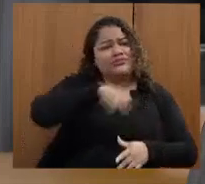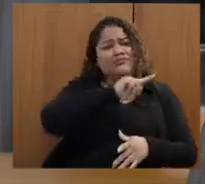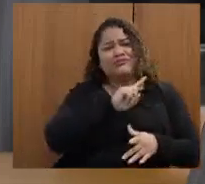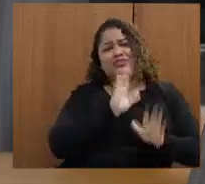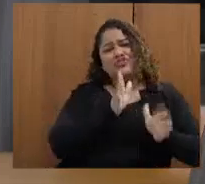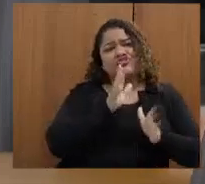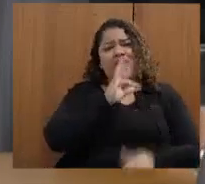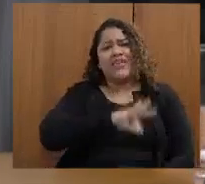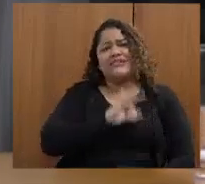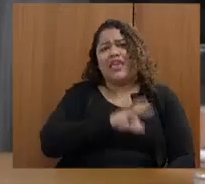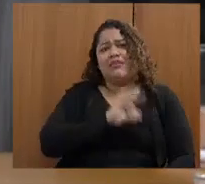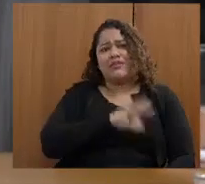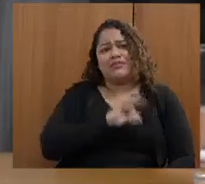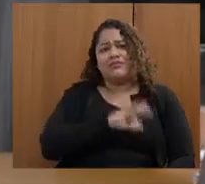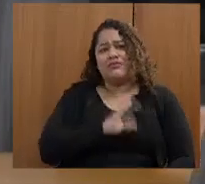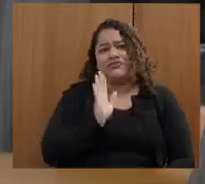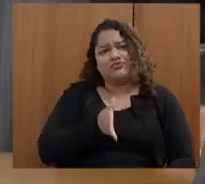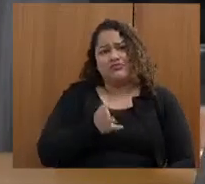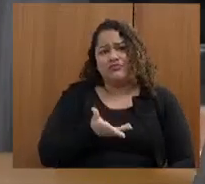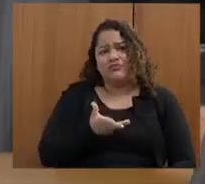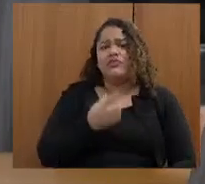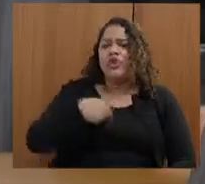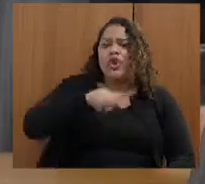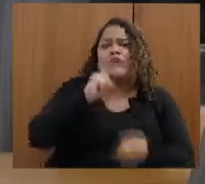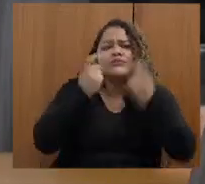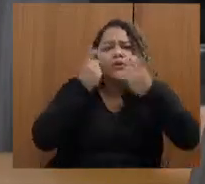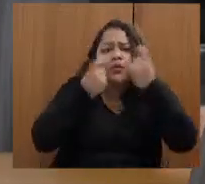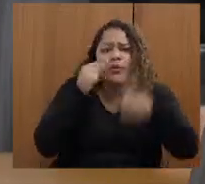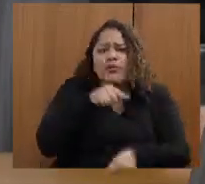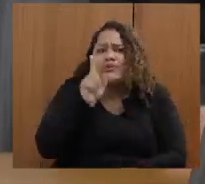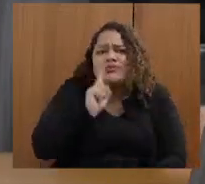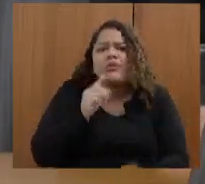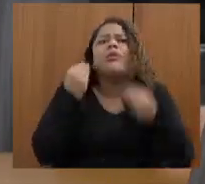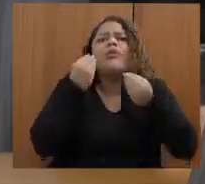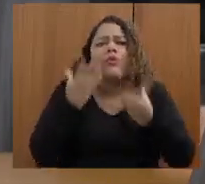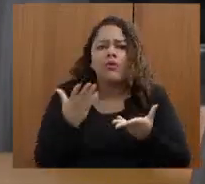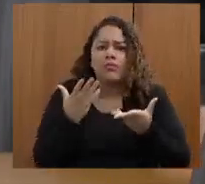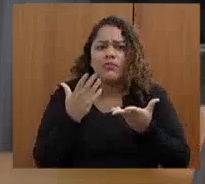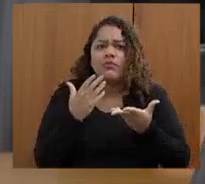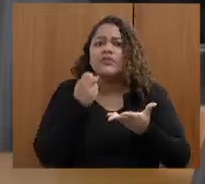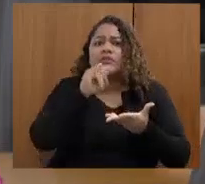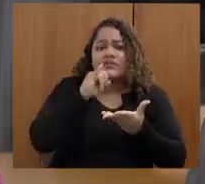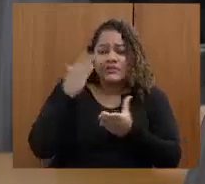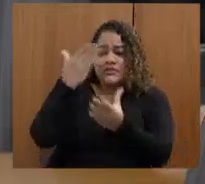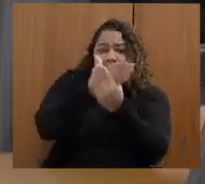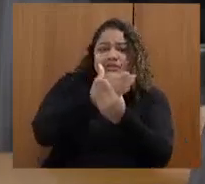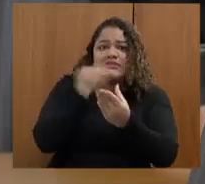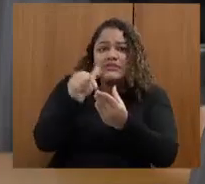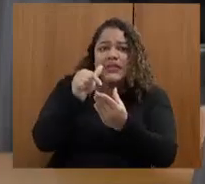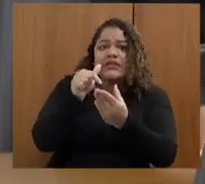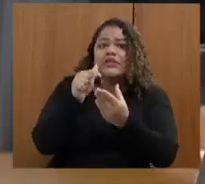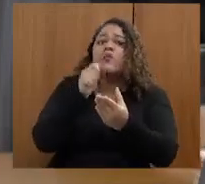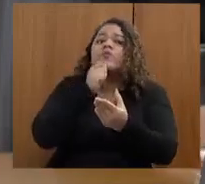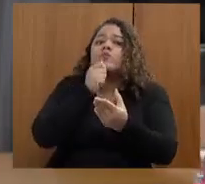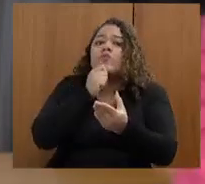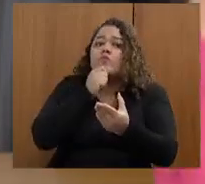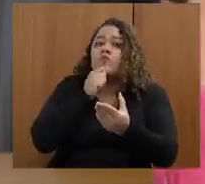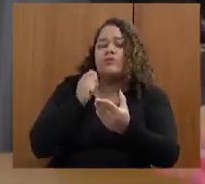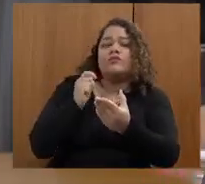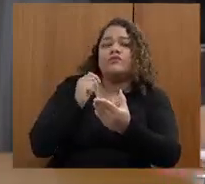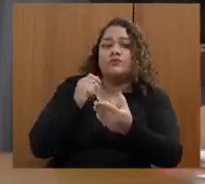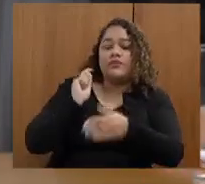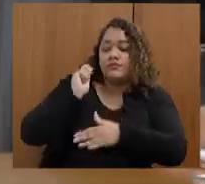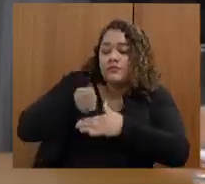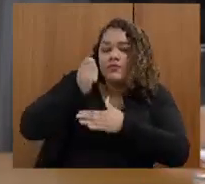como é que a gente não vai se preocupar com isso se uma dessas ações aqui não tiveram ainda transitado em julgado e puder